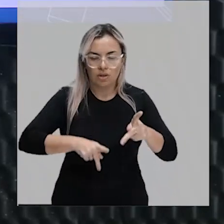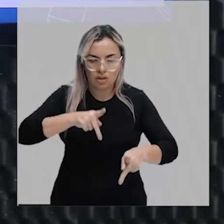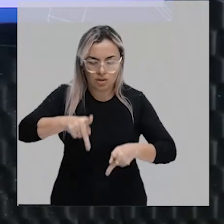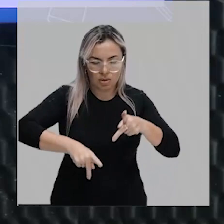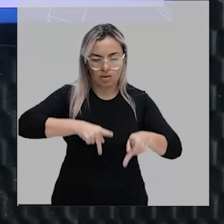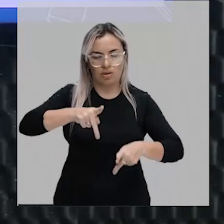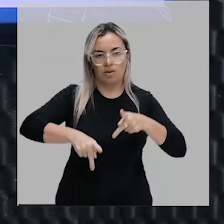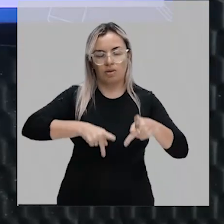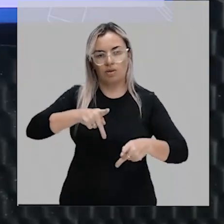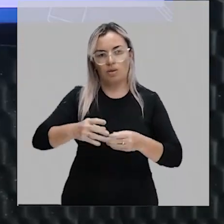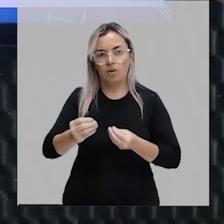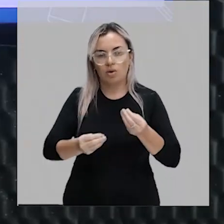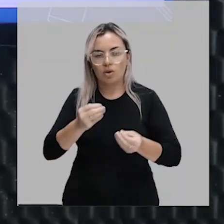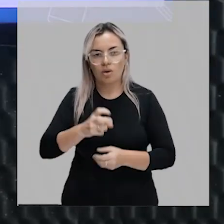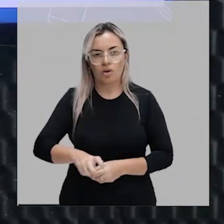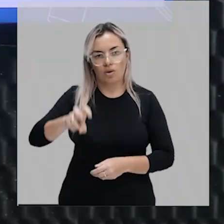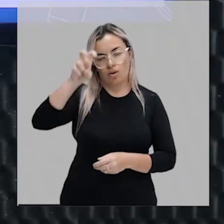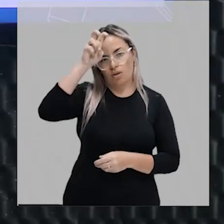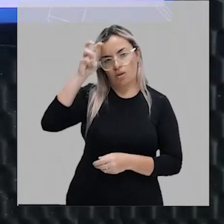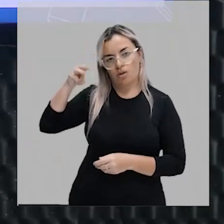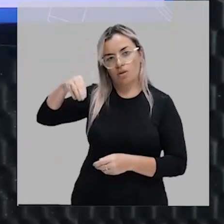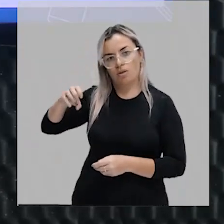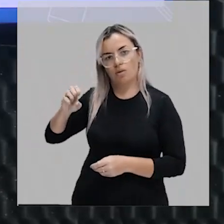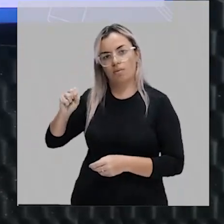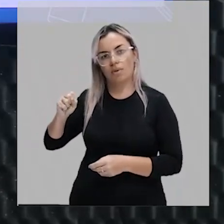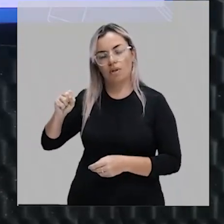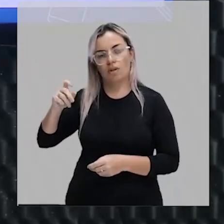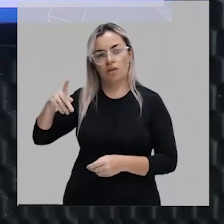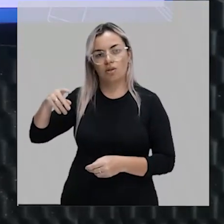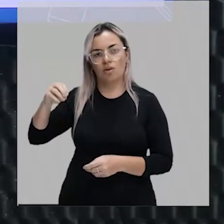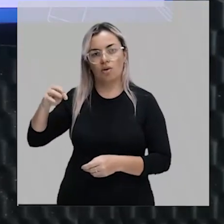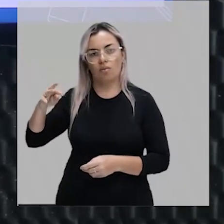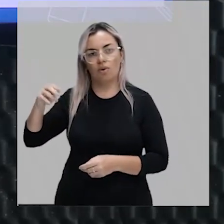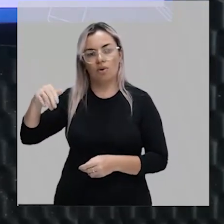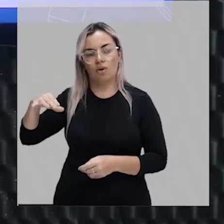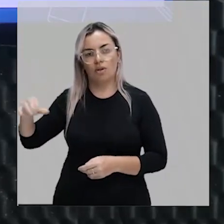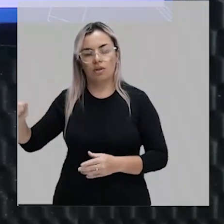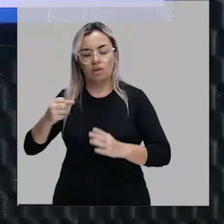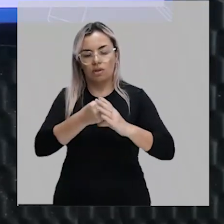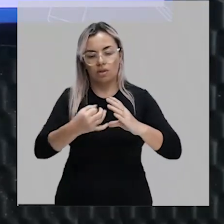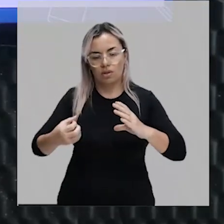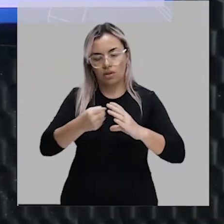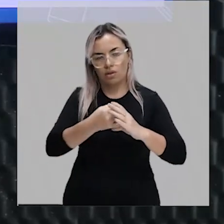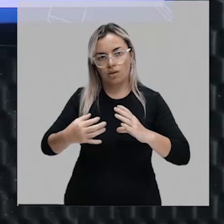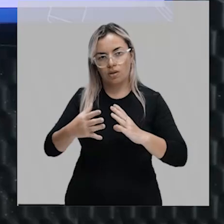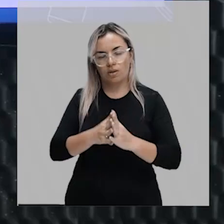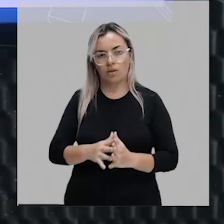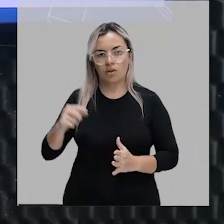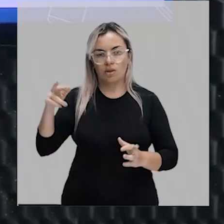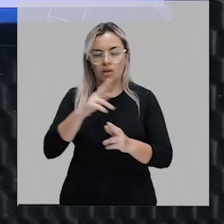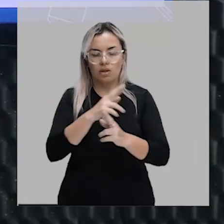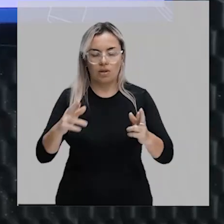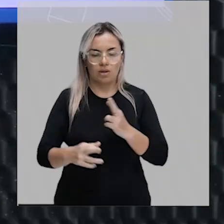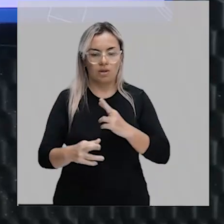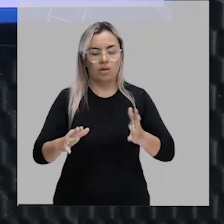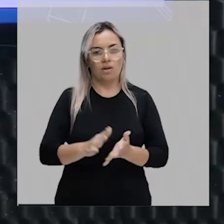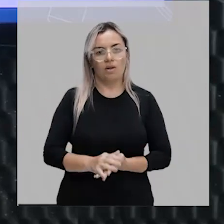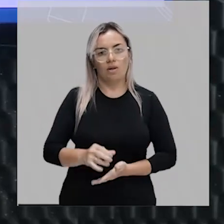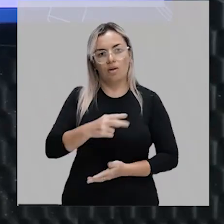civilizações, como Egito e Mesopotâmia, eles vão ser caracterizados como estado de natureza